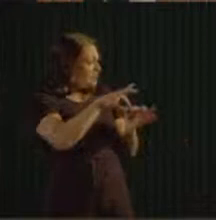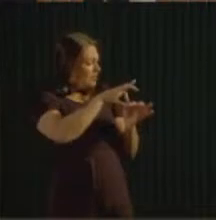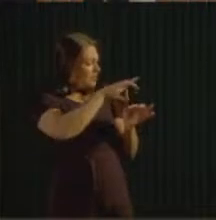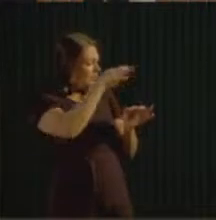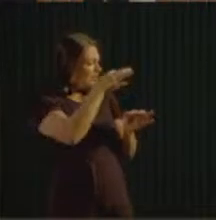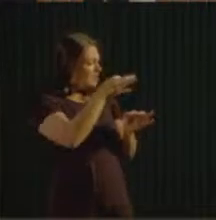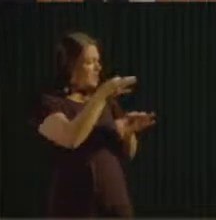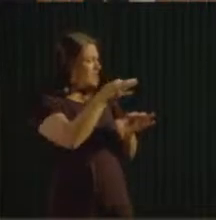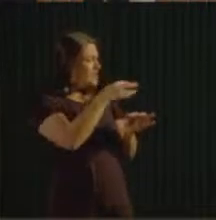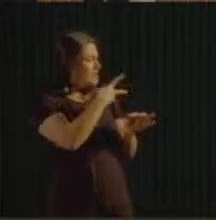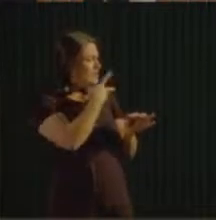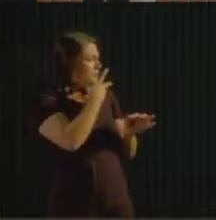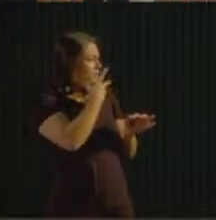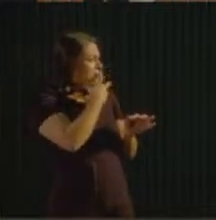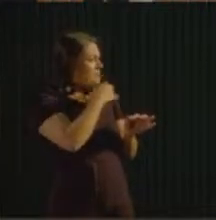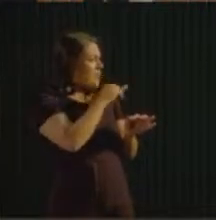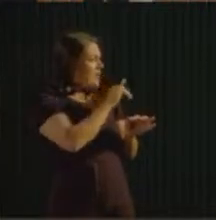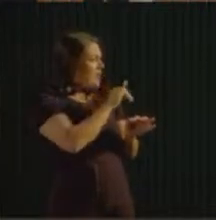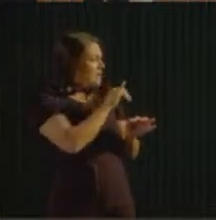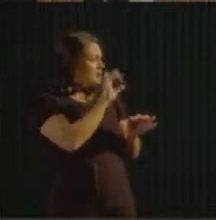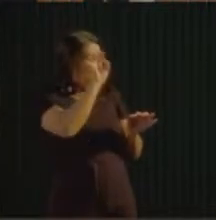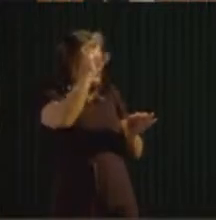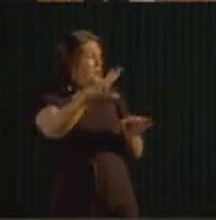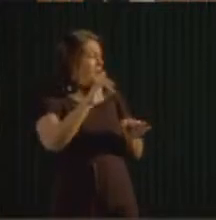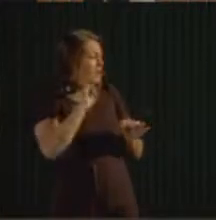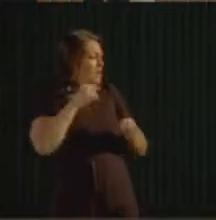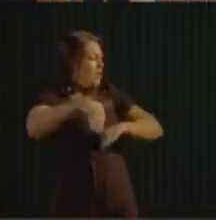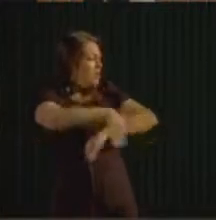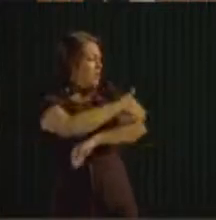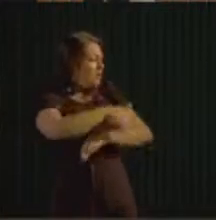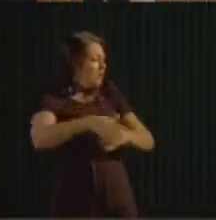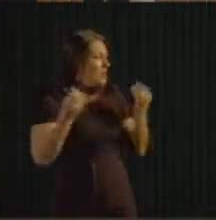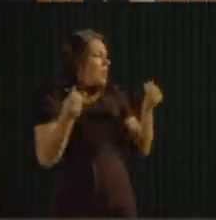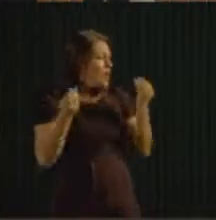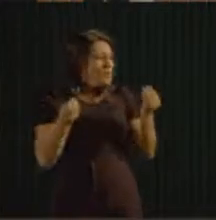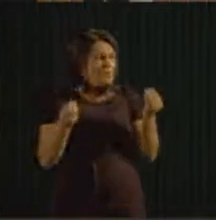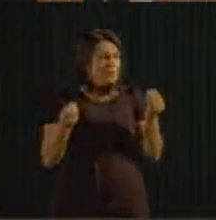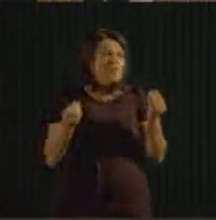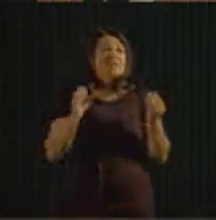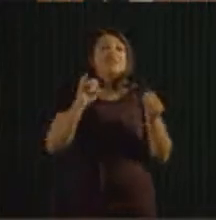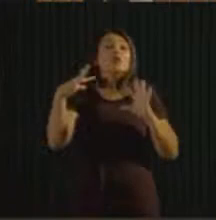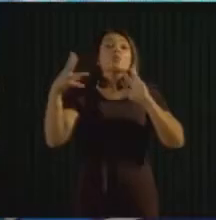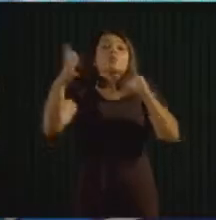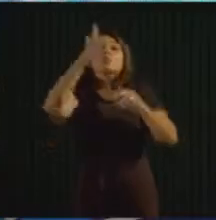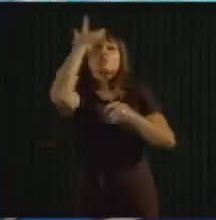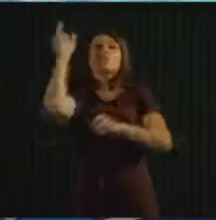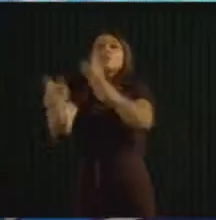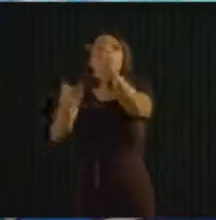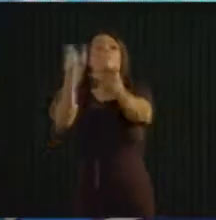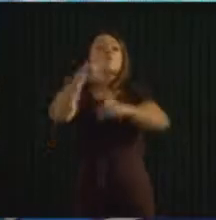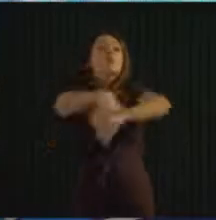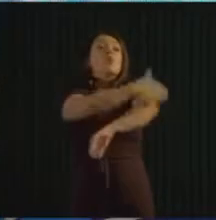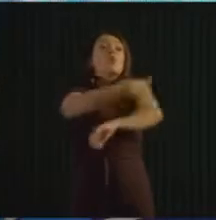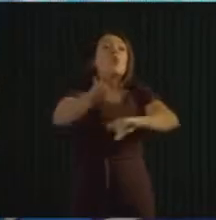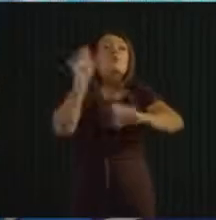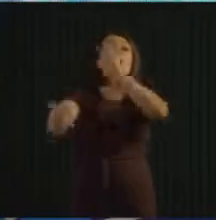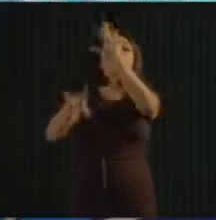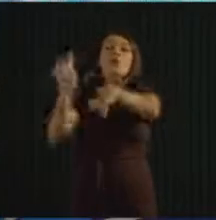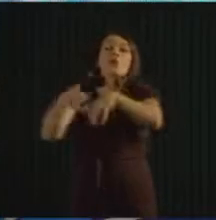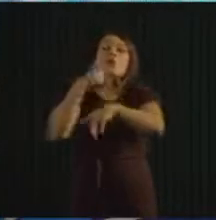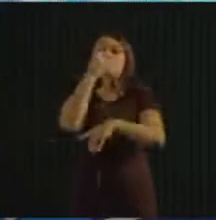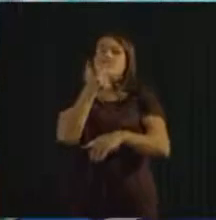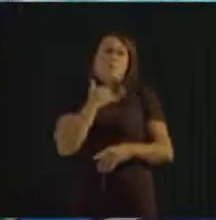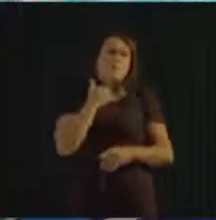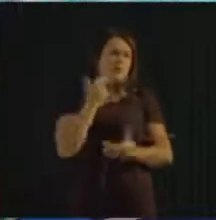Aí eu falei, mas é orgânico, pai. Ele falou, papai, se todo mundo jogar um talinho da maçã, que passar aqui de carro, como é que vai ficar a pista? Eu falei, você tem razão, me